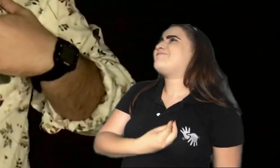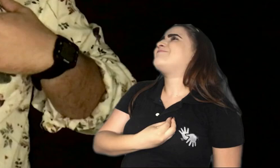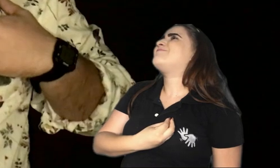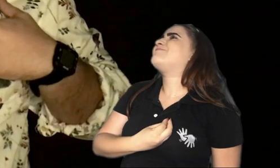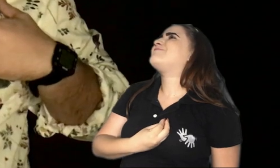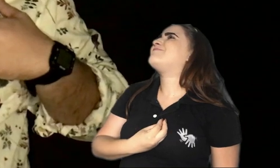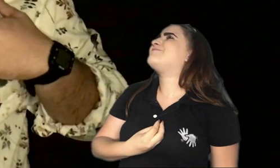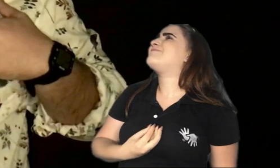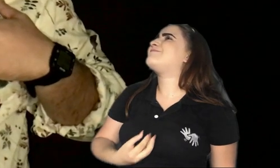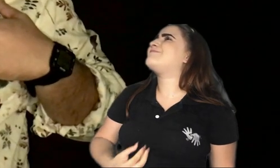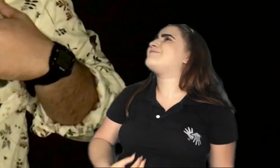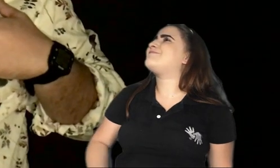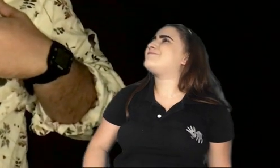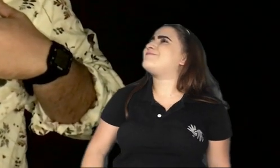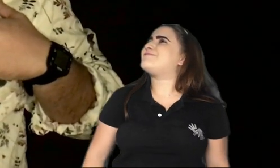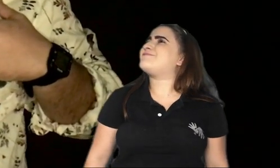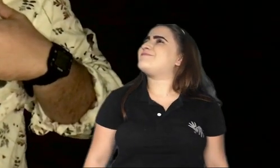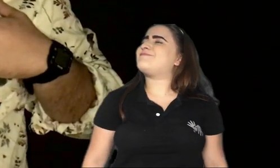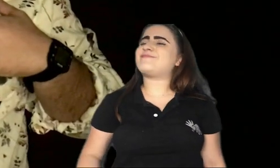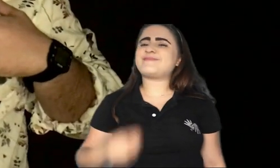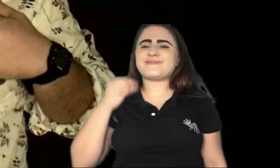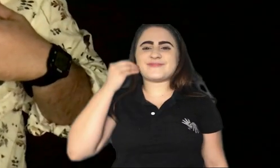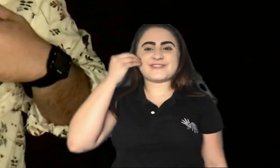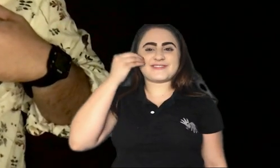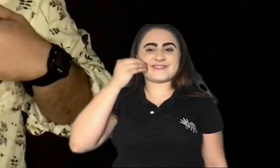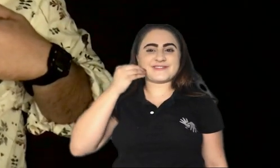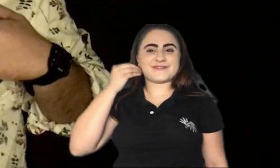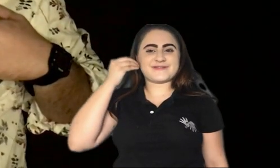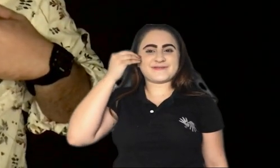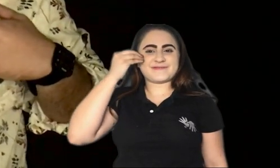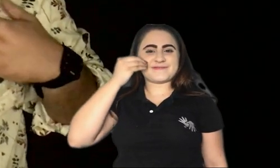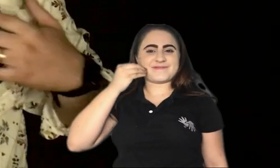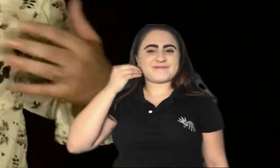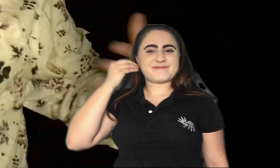Eu quero viver algo novo.